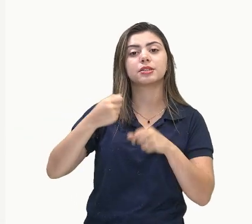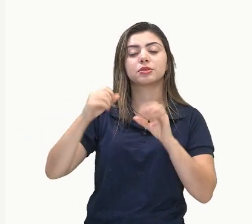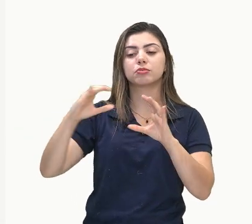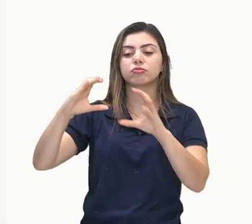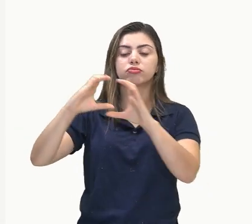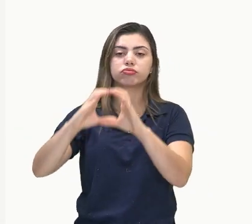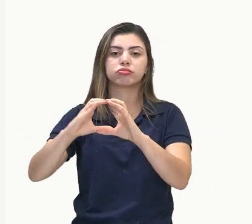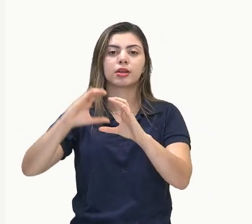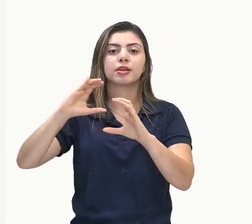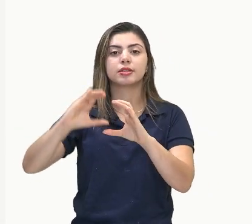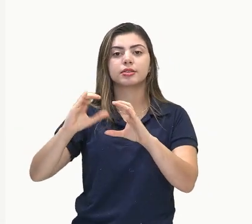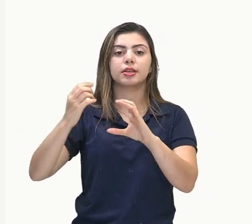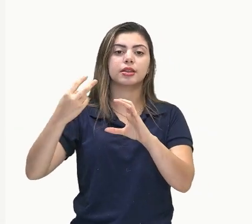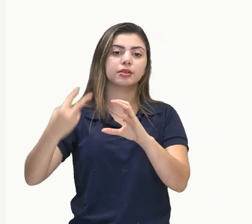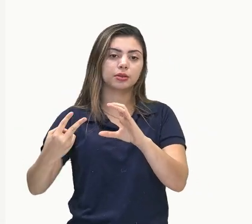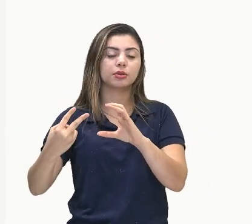centro